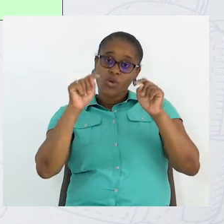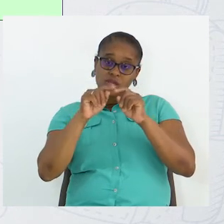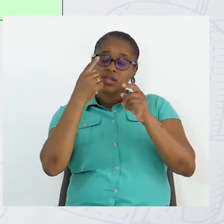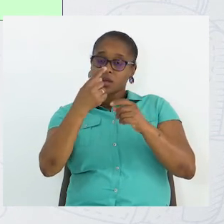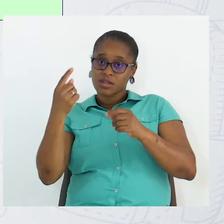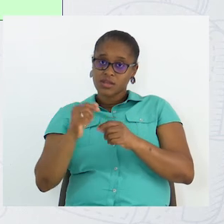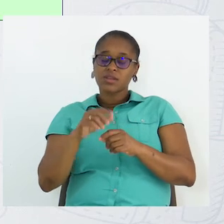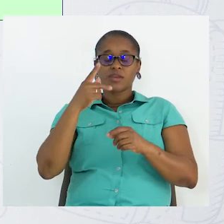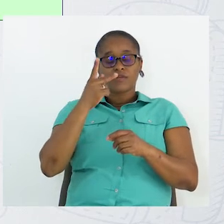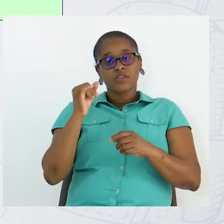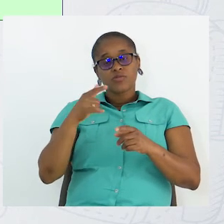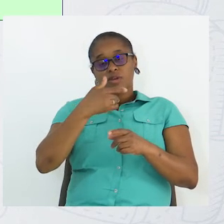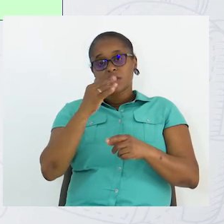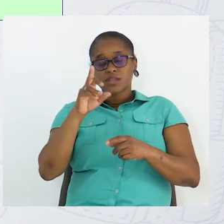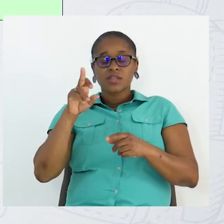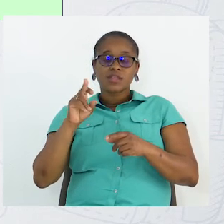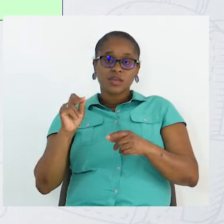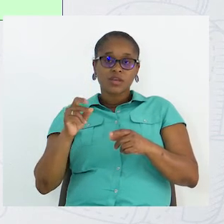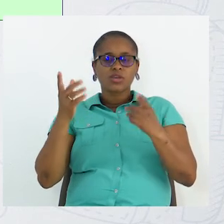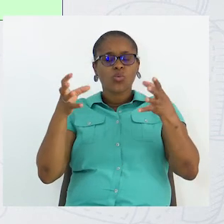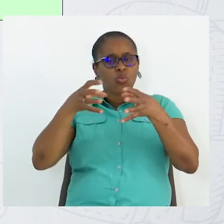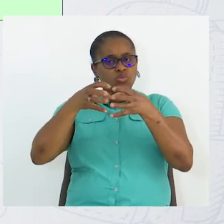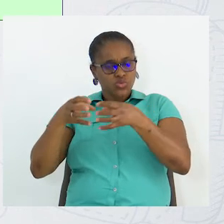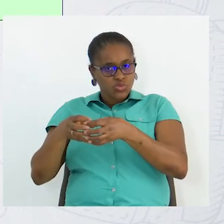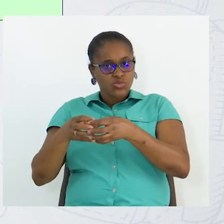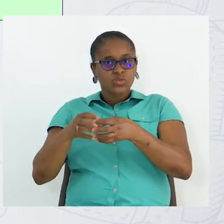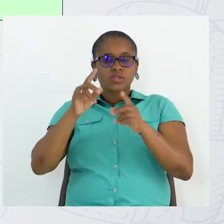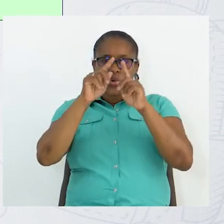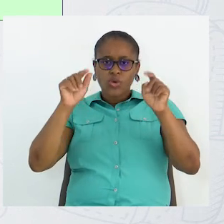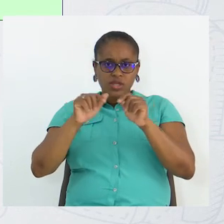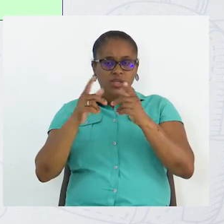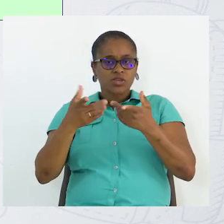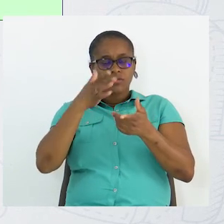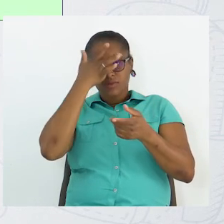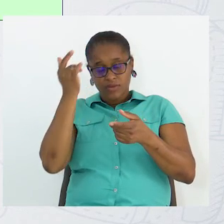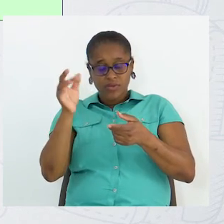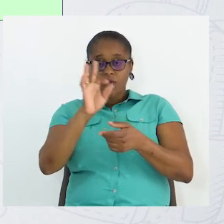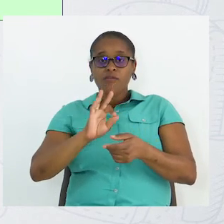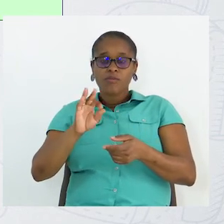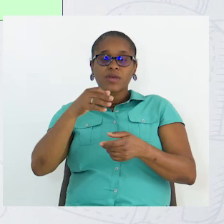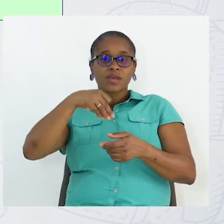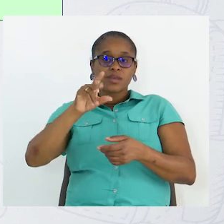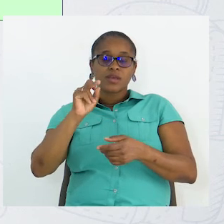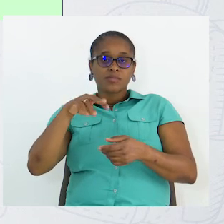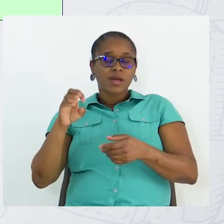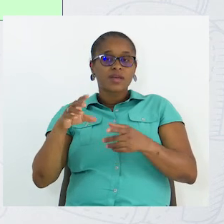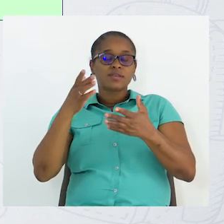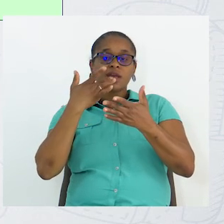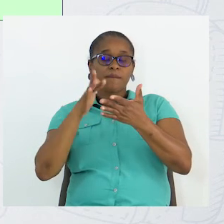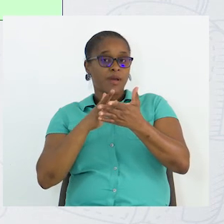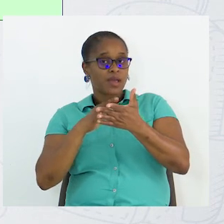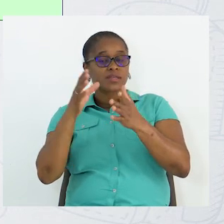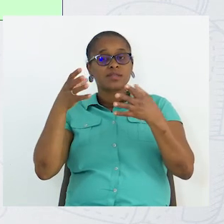a tira, que é um conjunto de quadradinhos, de uma forma mais simplificada, e a prancha, que é a página da banda